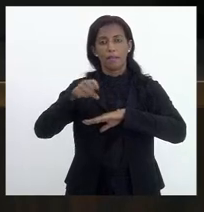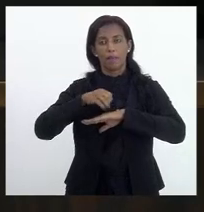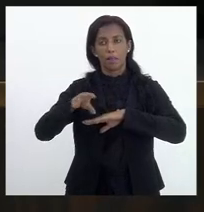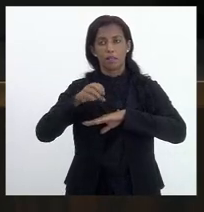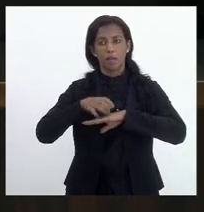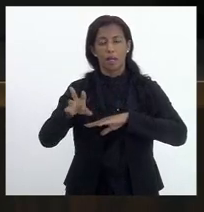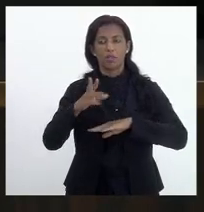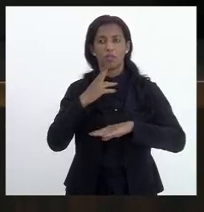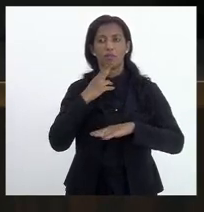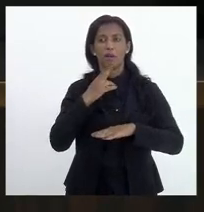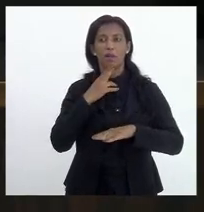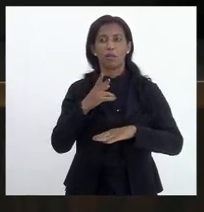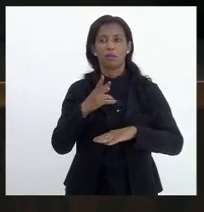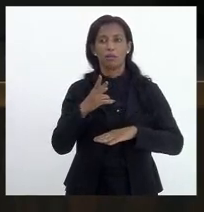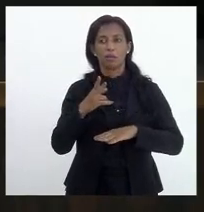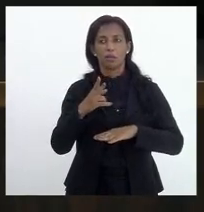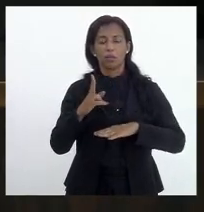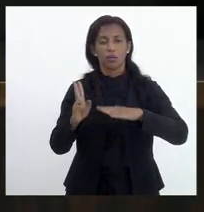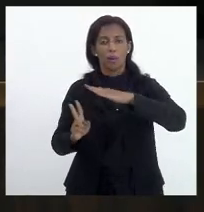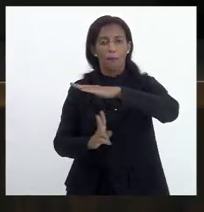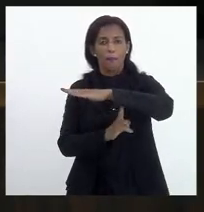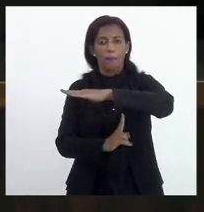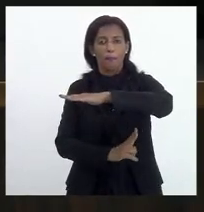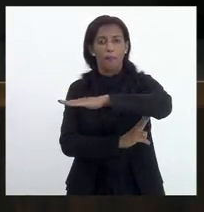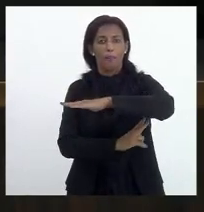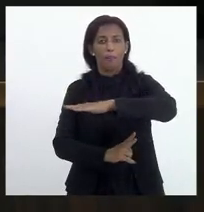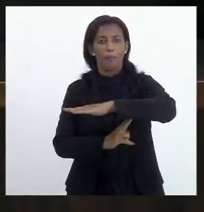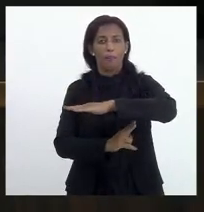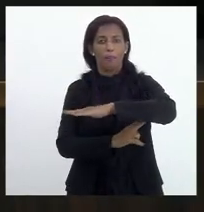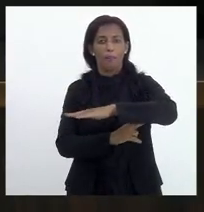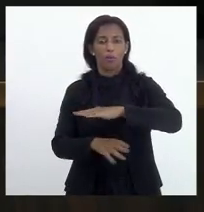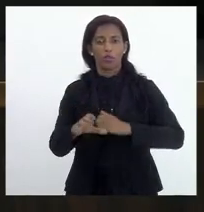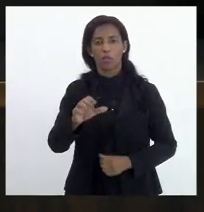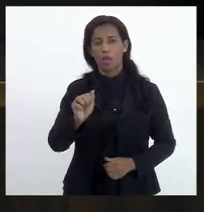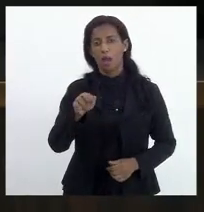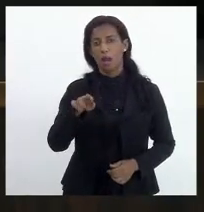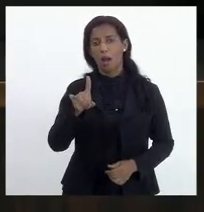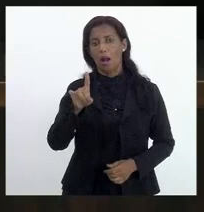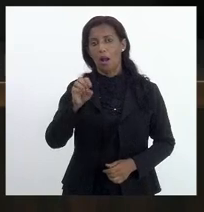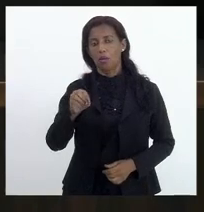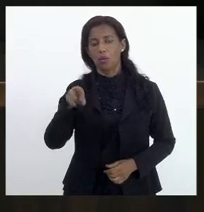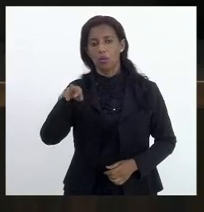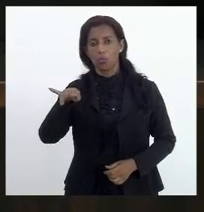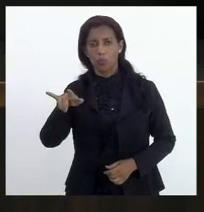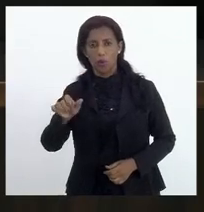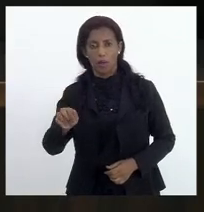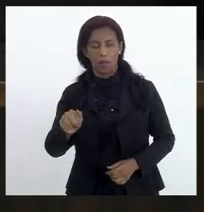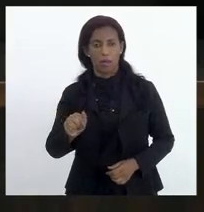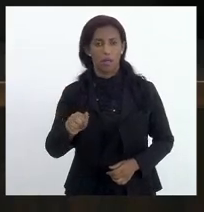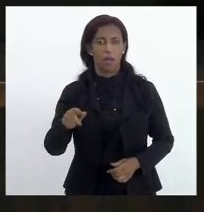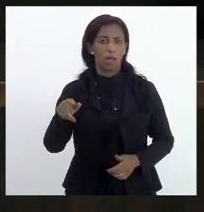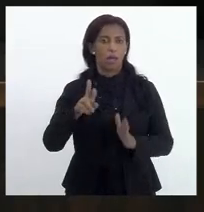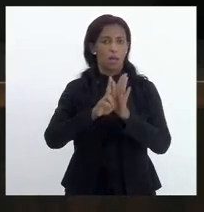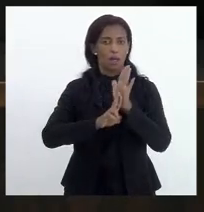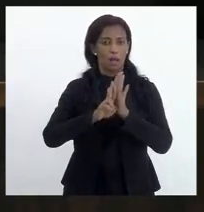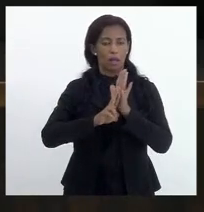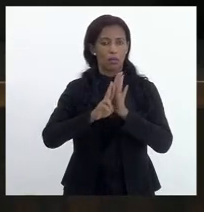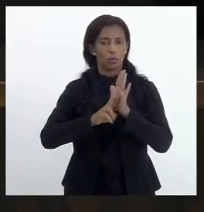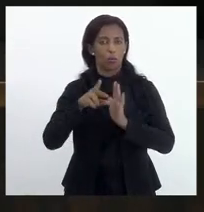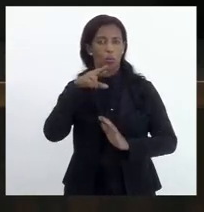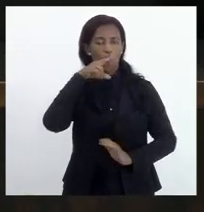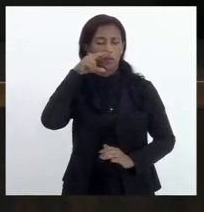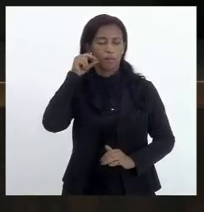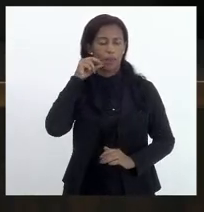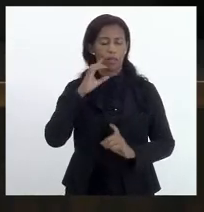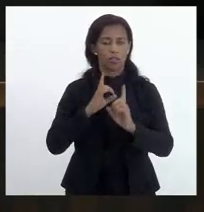a reconstrução da ponte de ferro na cidade de Cardoso Moreira. Precisa a comissão de indicação legislativa favorável, relator deputado Rosenberg Reis. Em